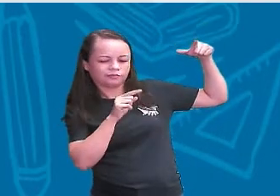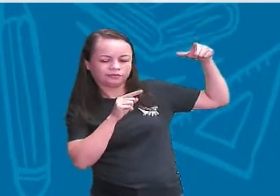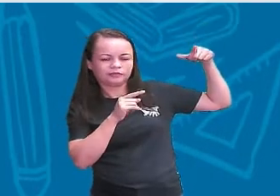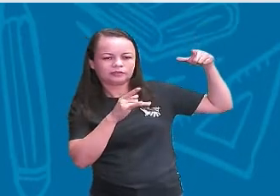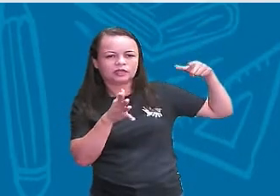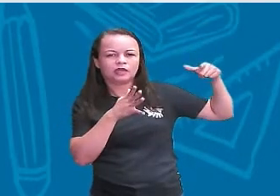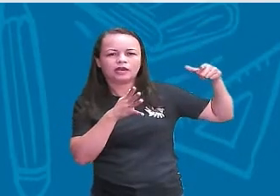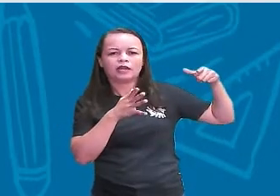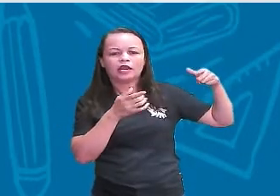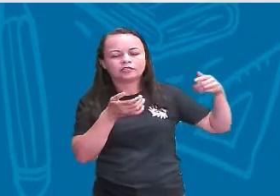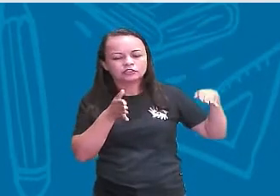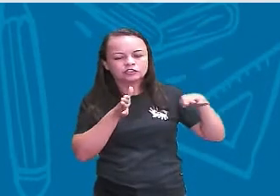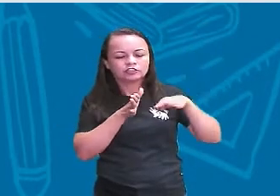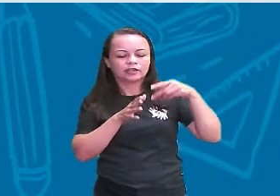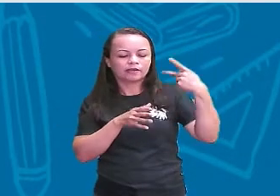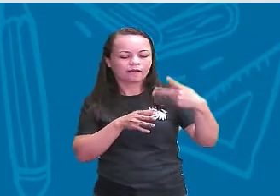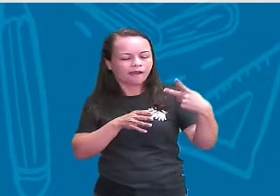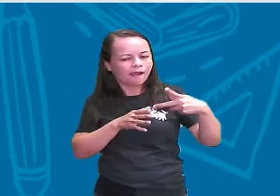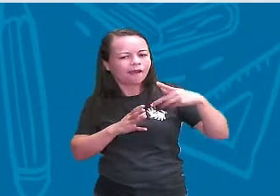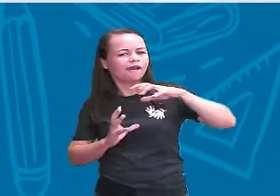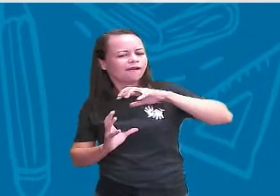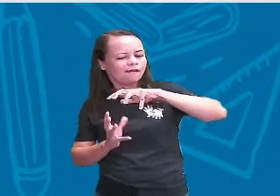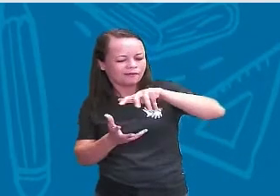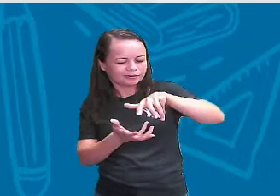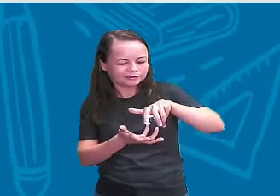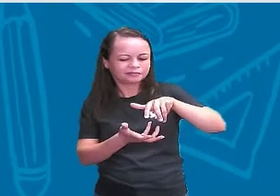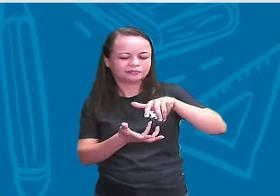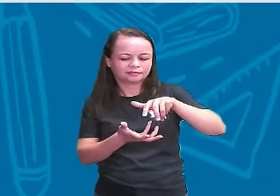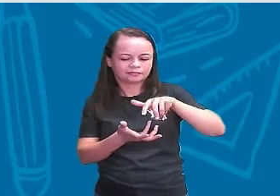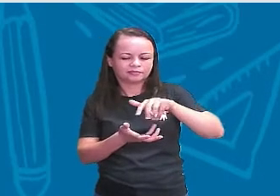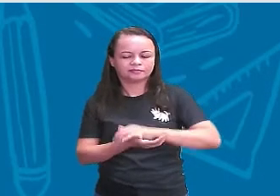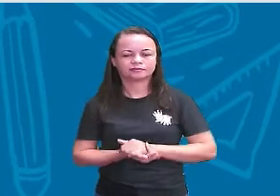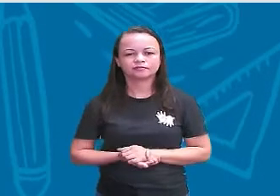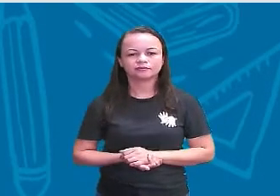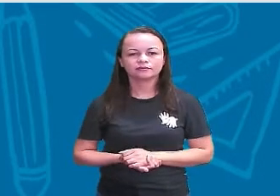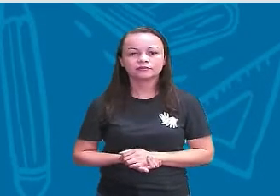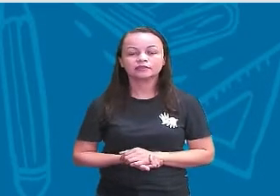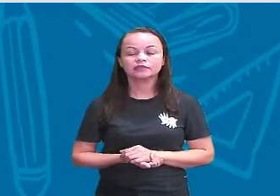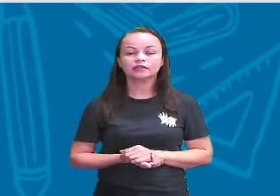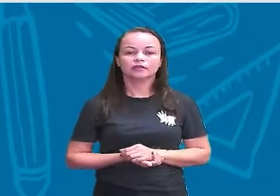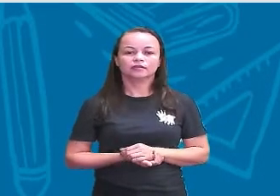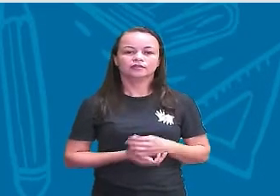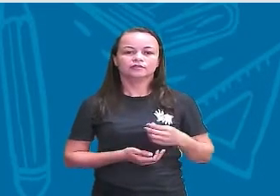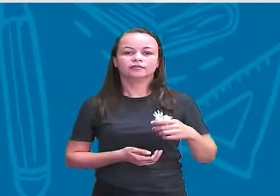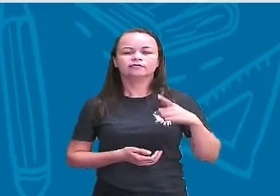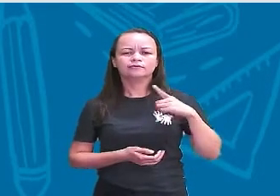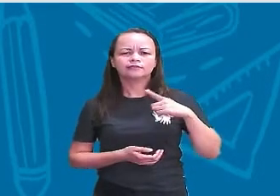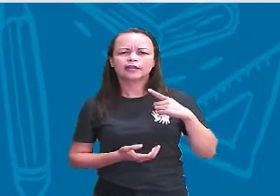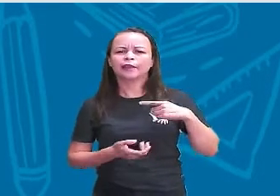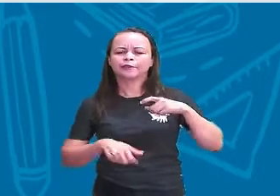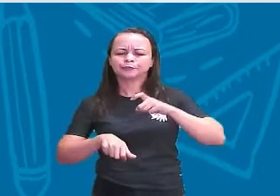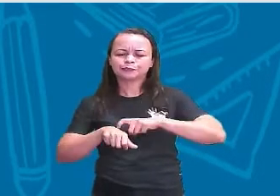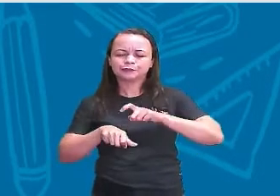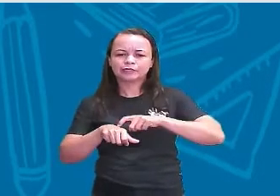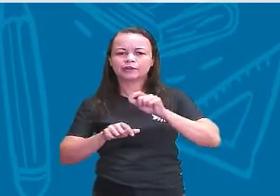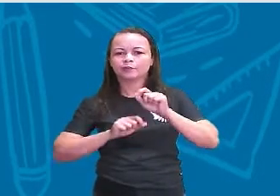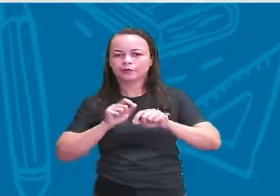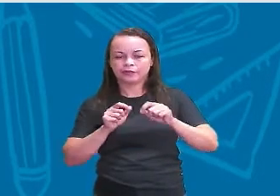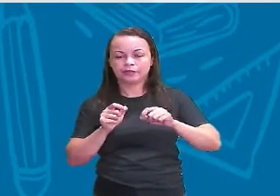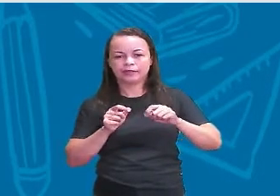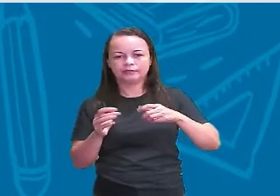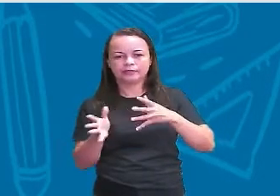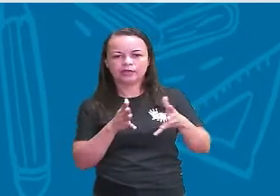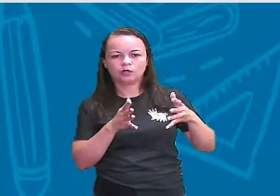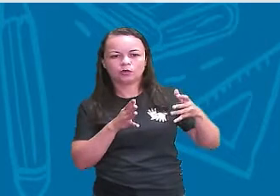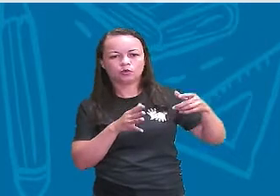ela acaba chegando aqui no nosso planeta, certo? E existe um tempo que leva da luz